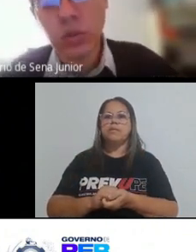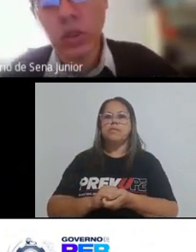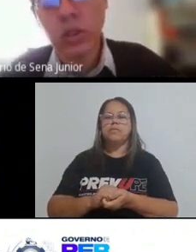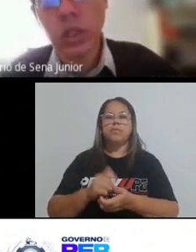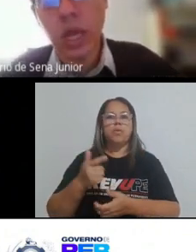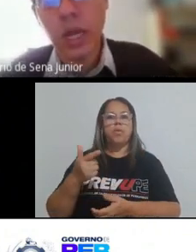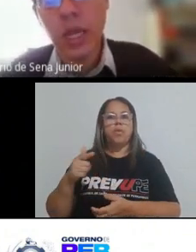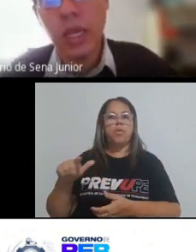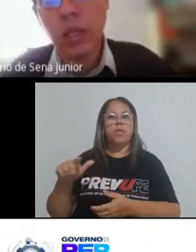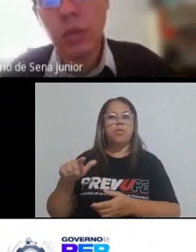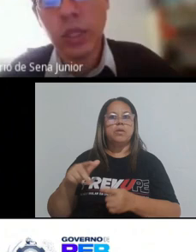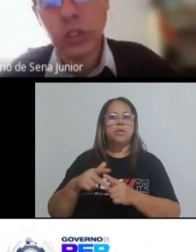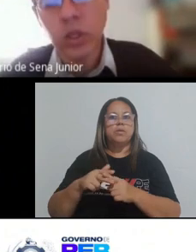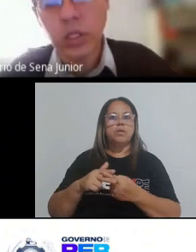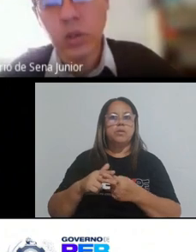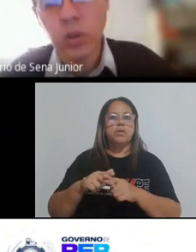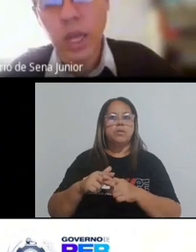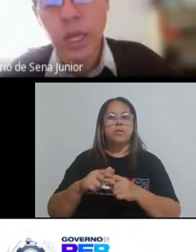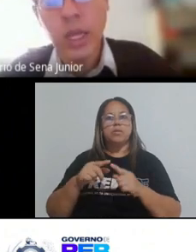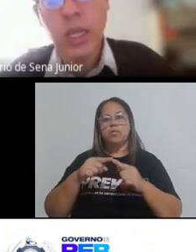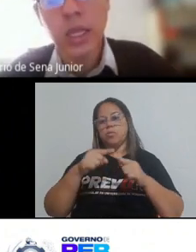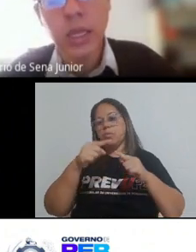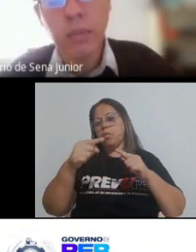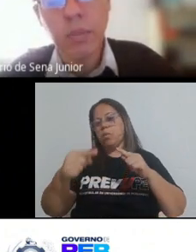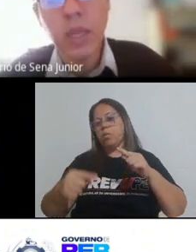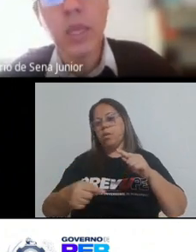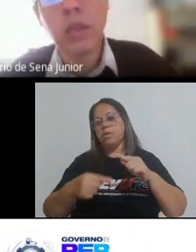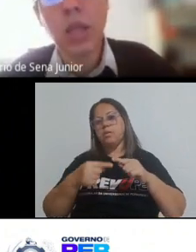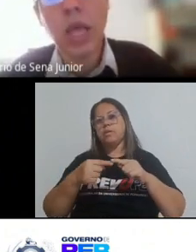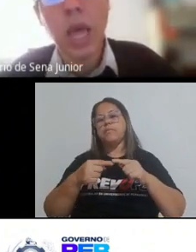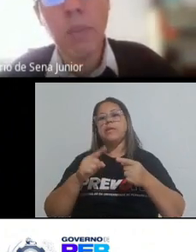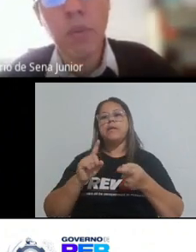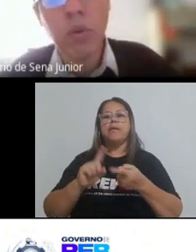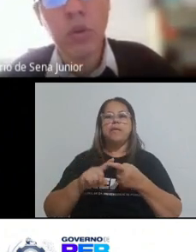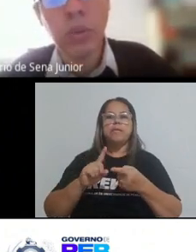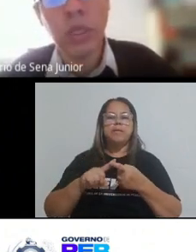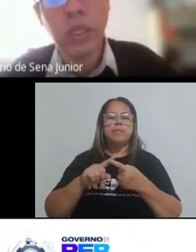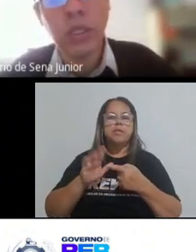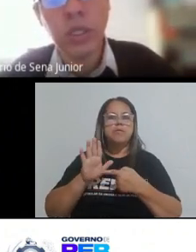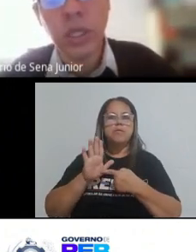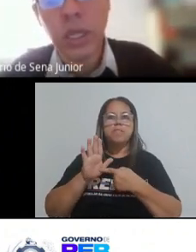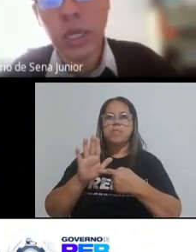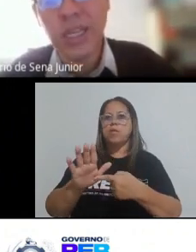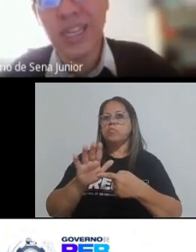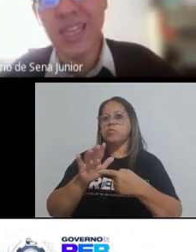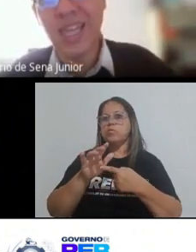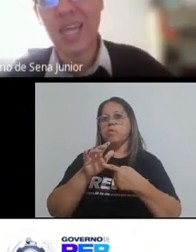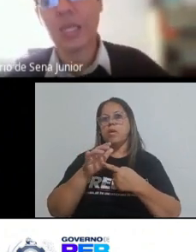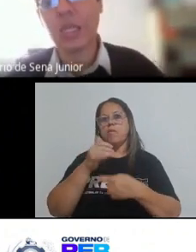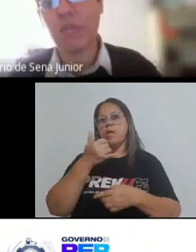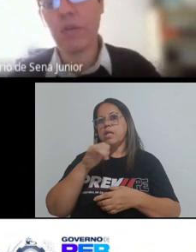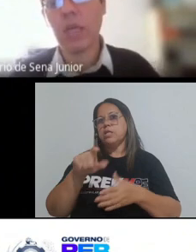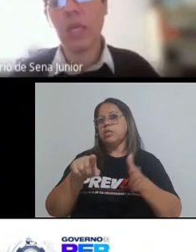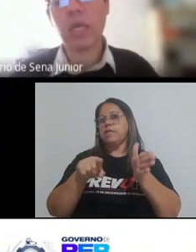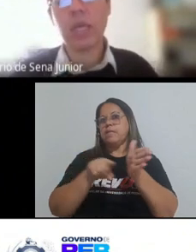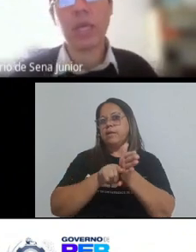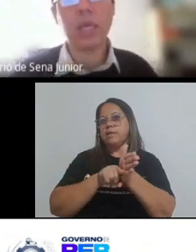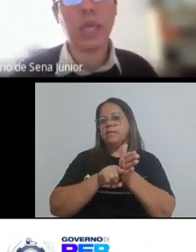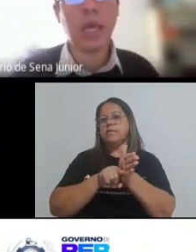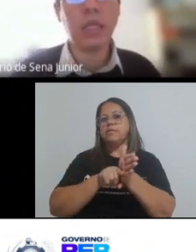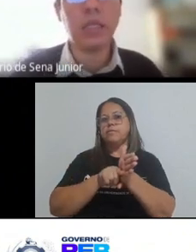configurações, além de uma trastória circular, que também apontem uma energia negativa,